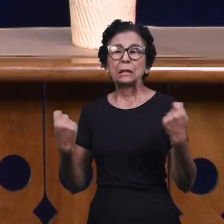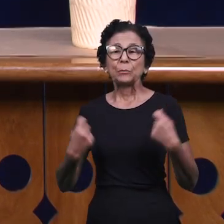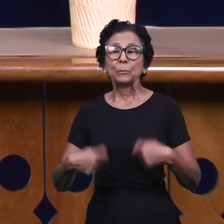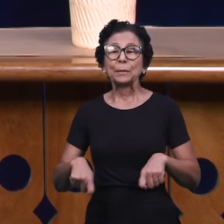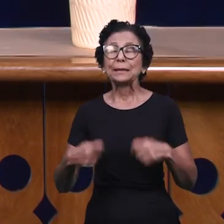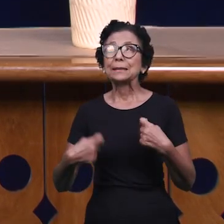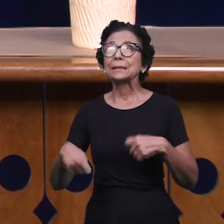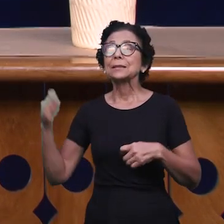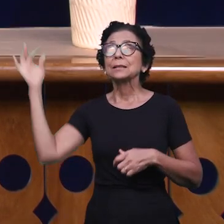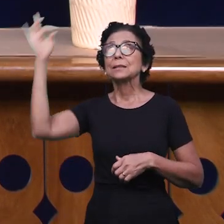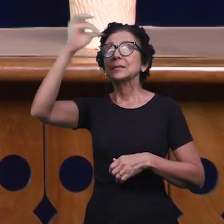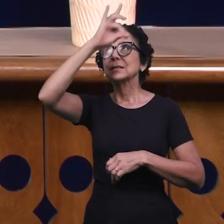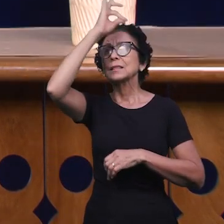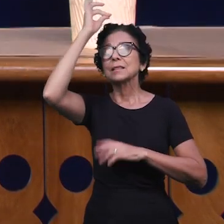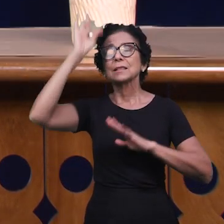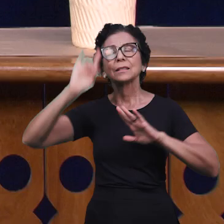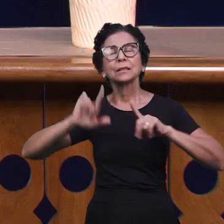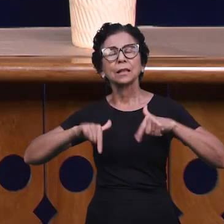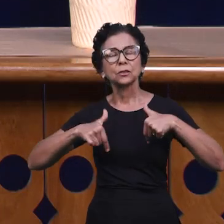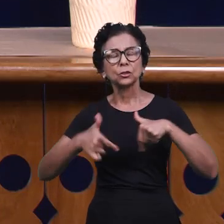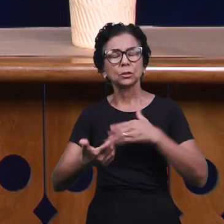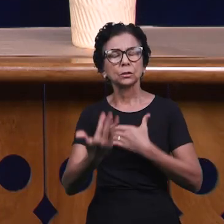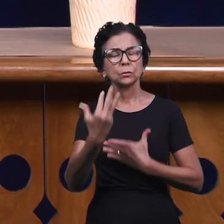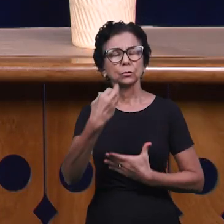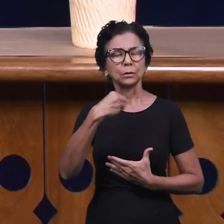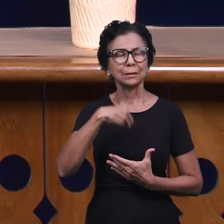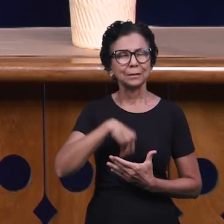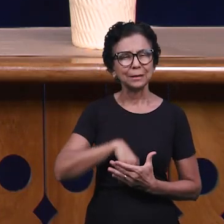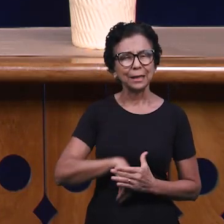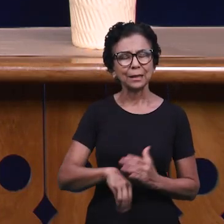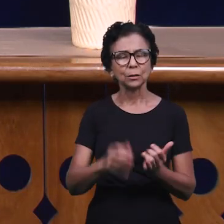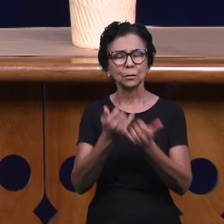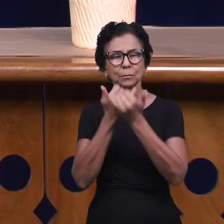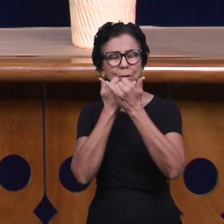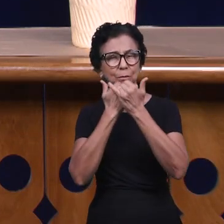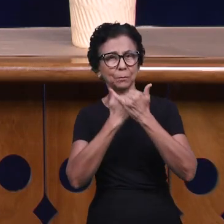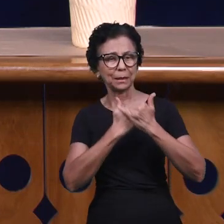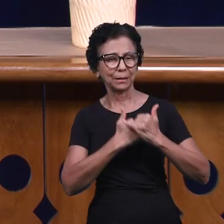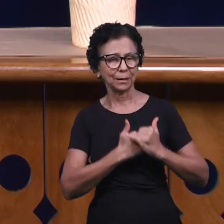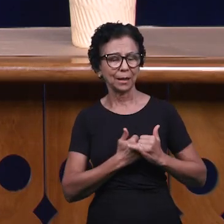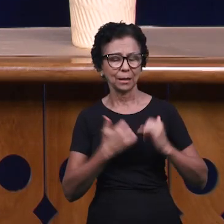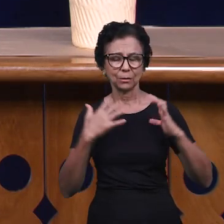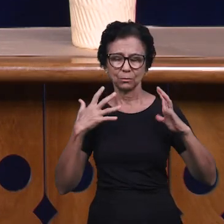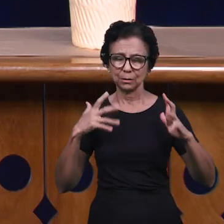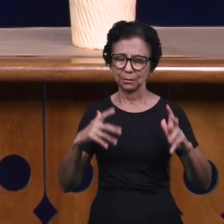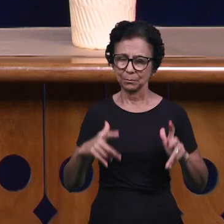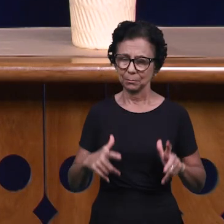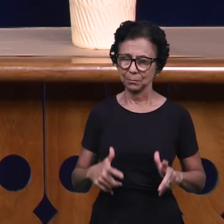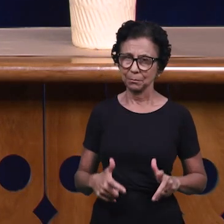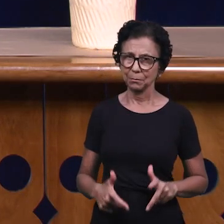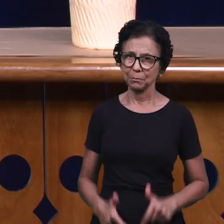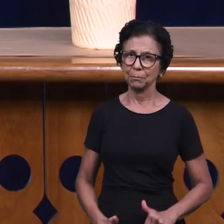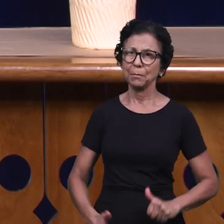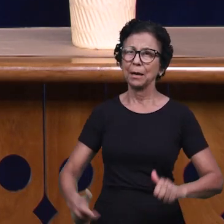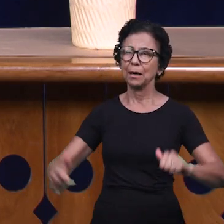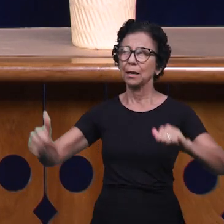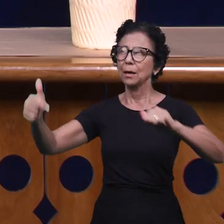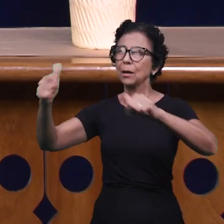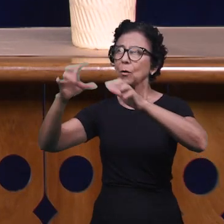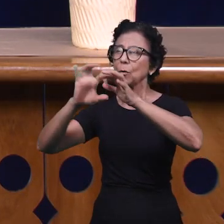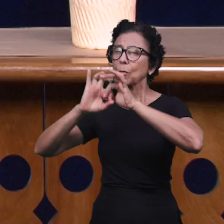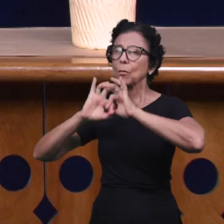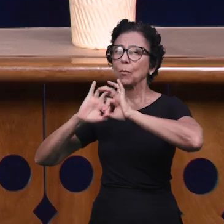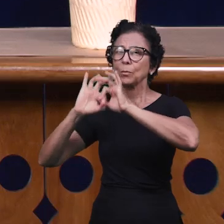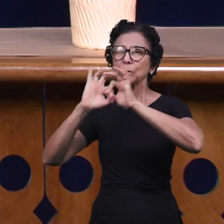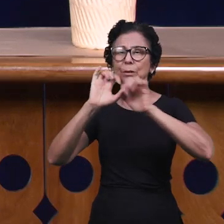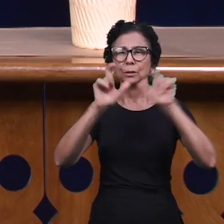Teu Espírito Santo em nós, para nos limpar, para nos dar comunhão uns com os outros